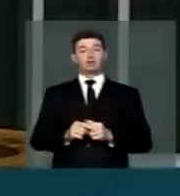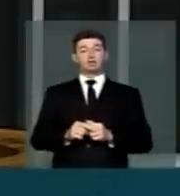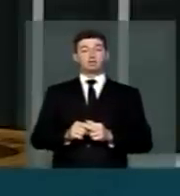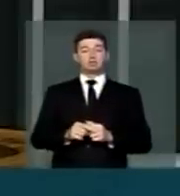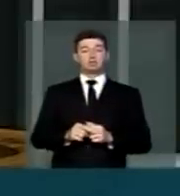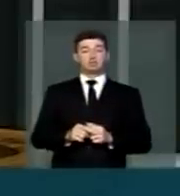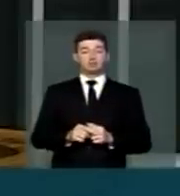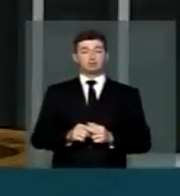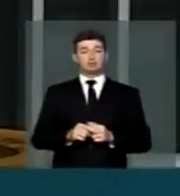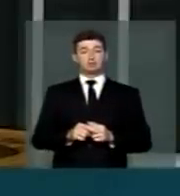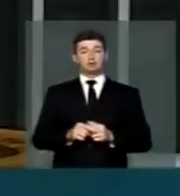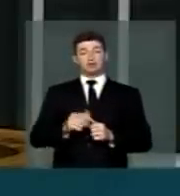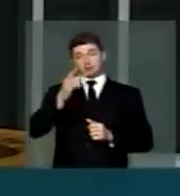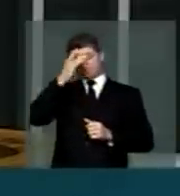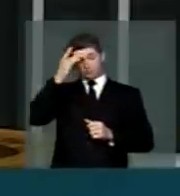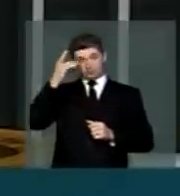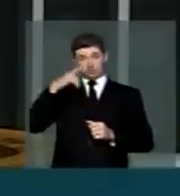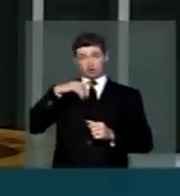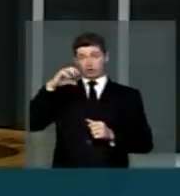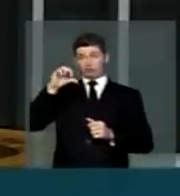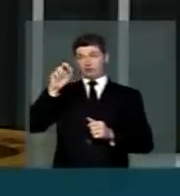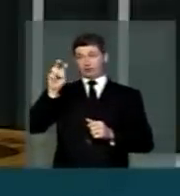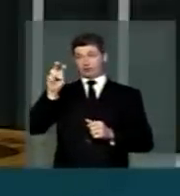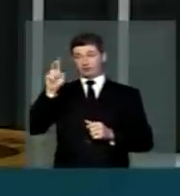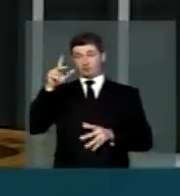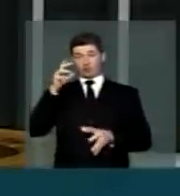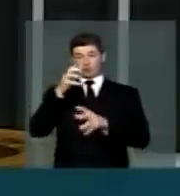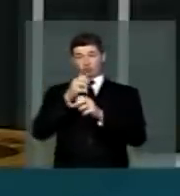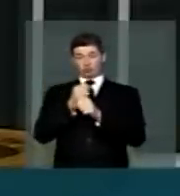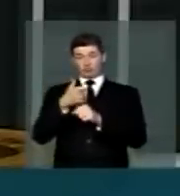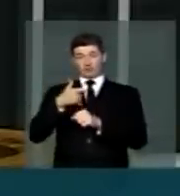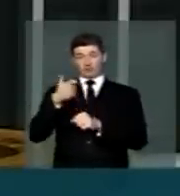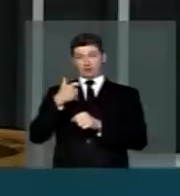trabalhadores que tiveram 95 como resultado